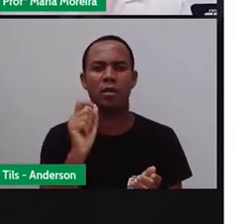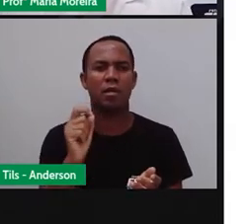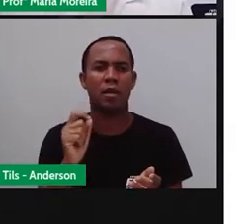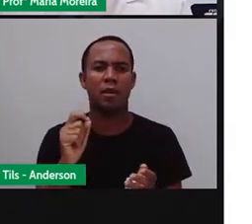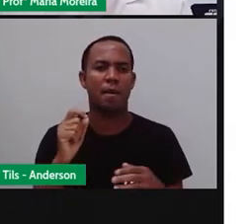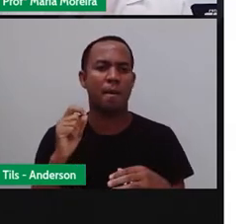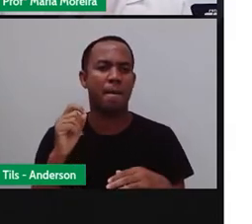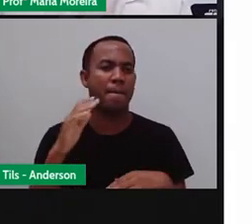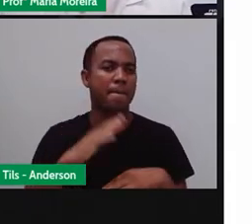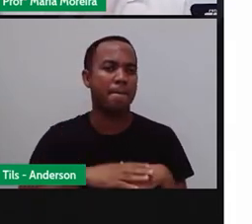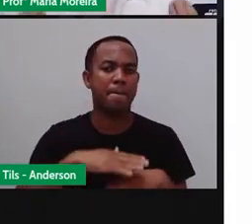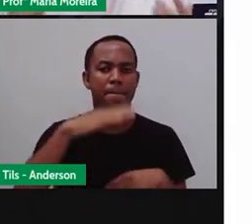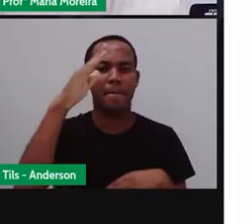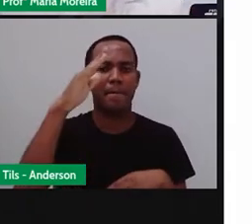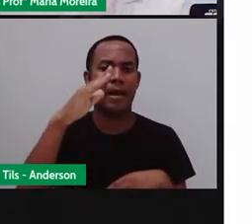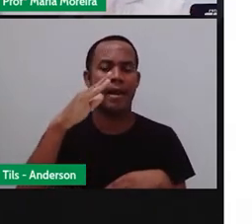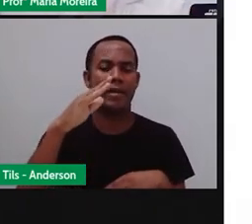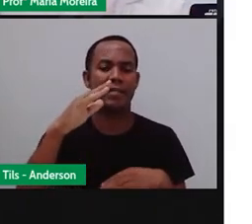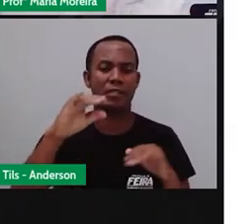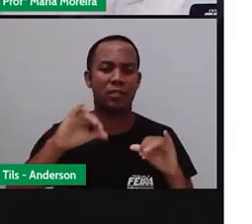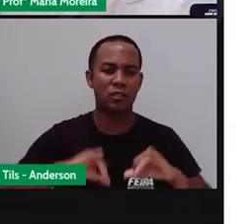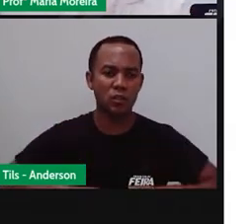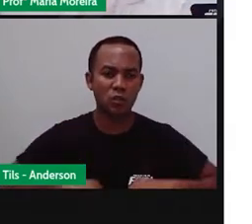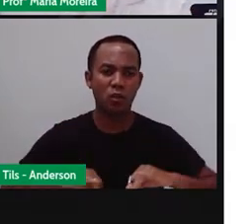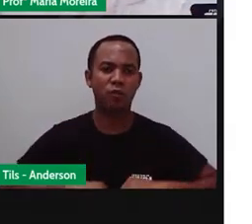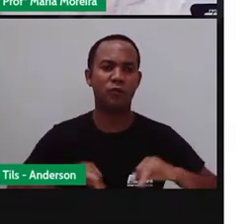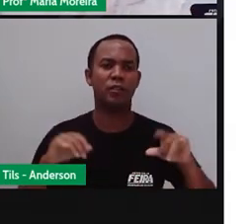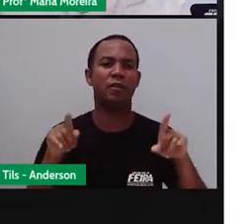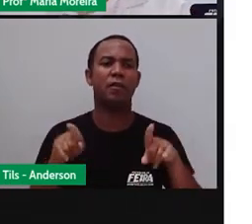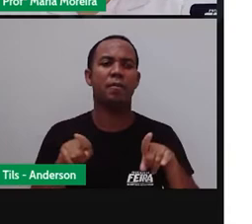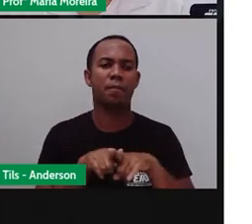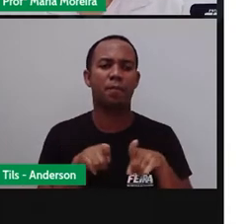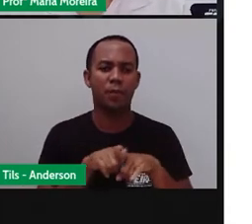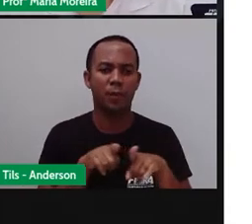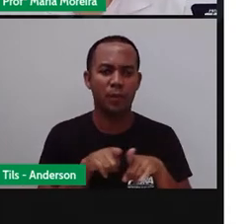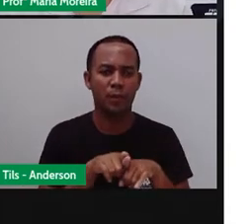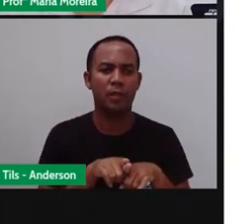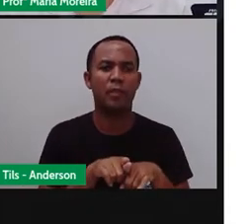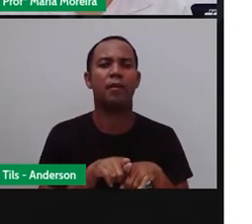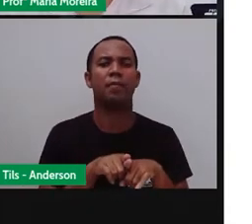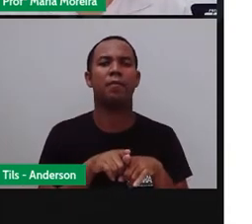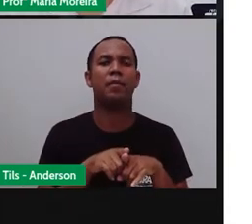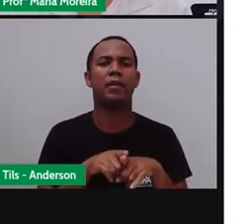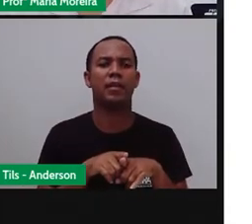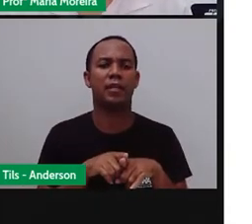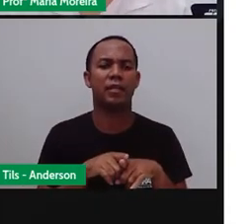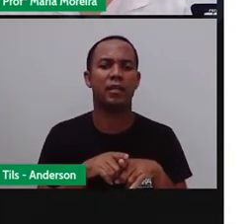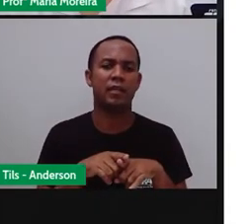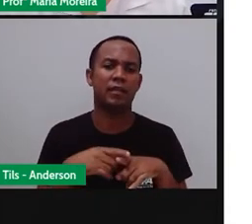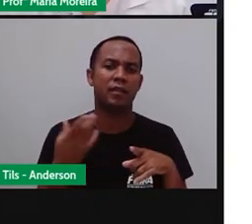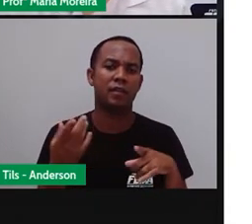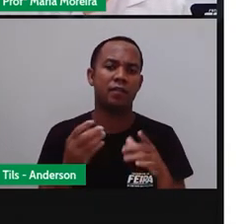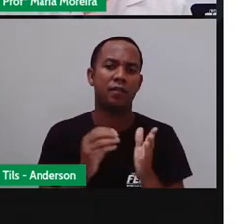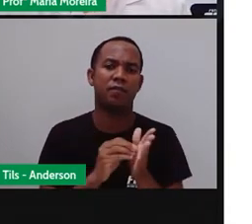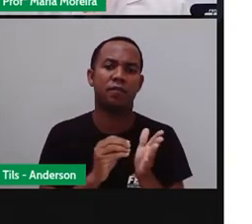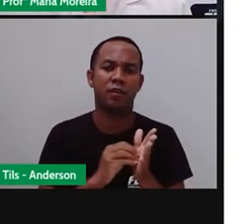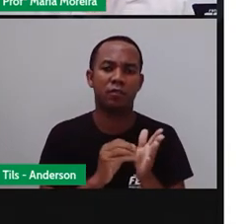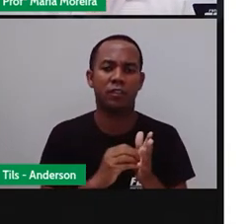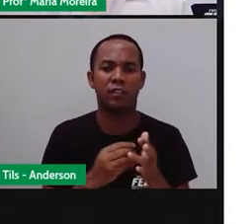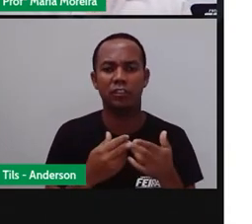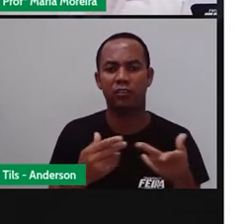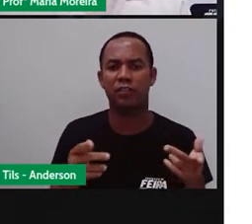mais atingidos. Por quê? Porque faltam serviços básicos, não é isso? Serviços básicos para a população.